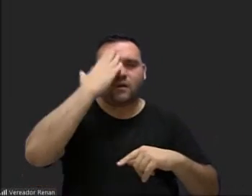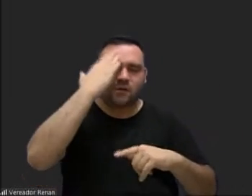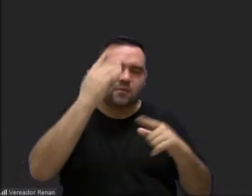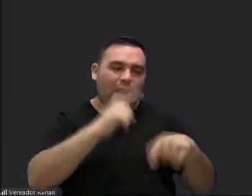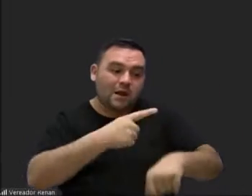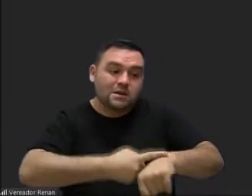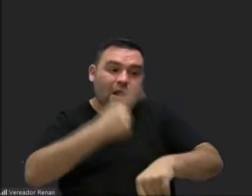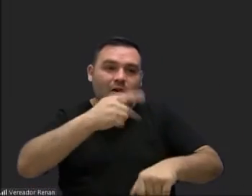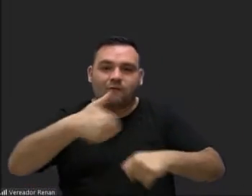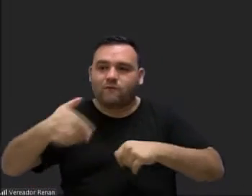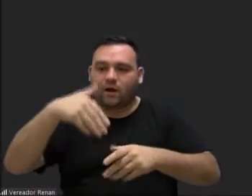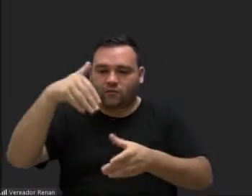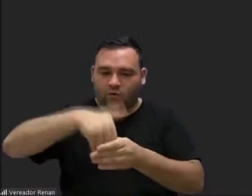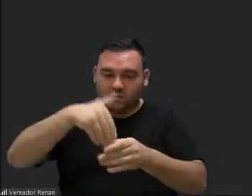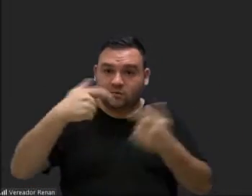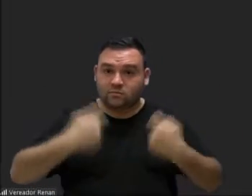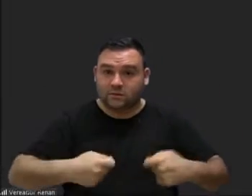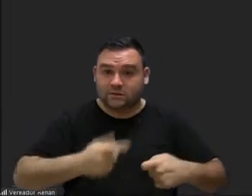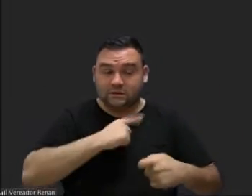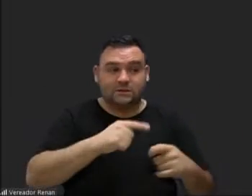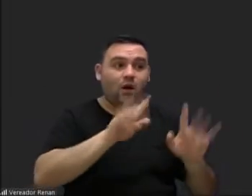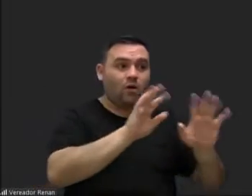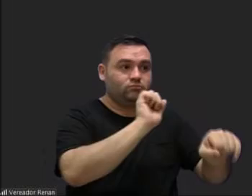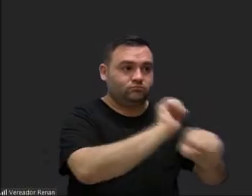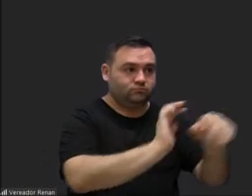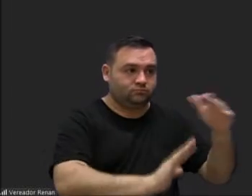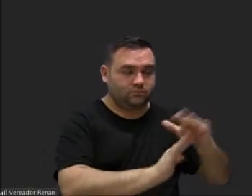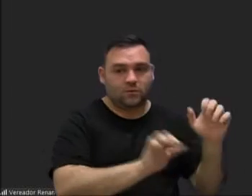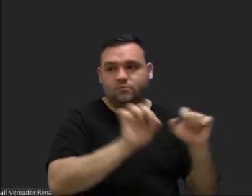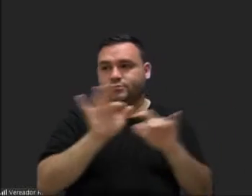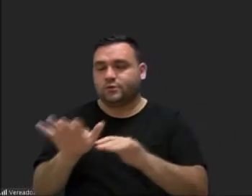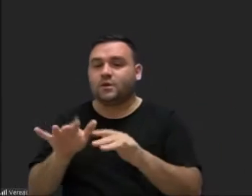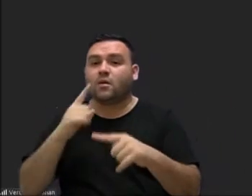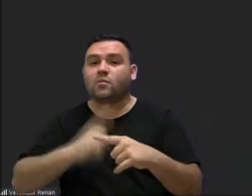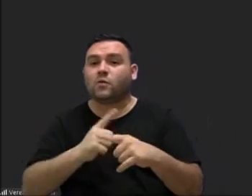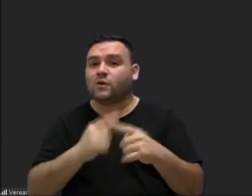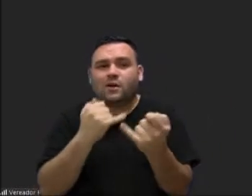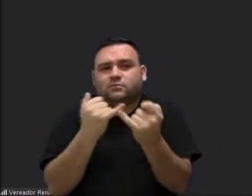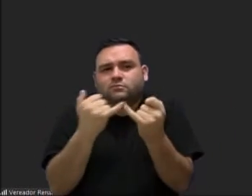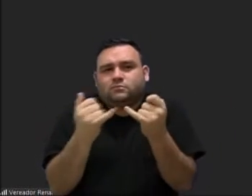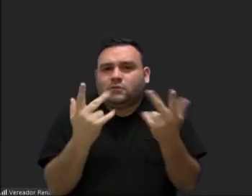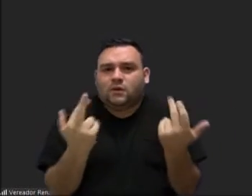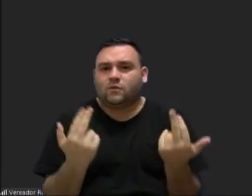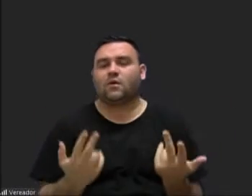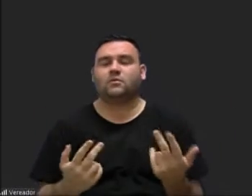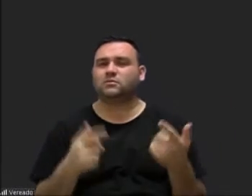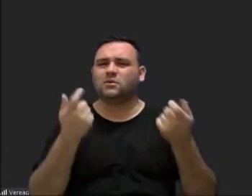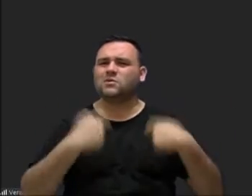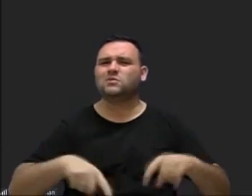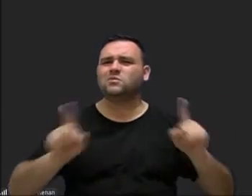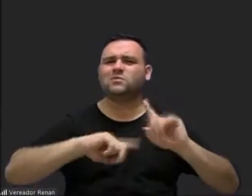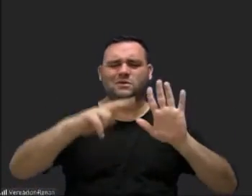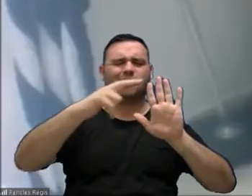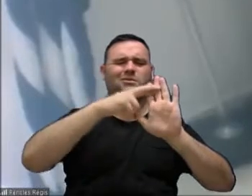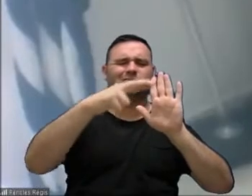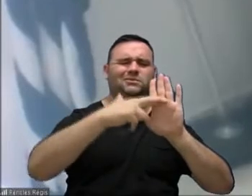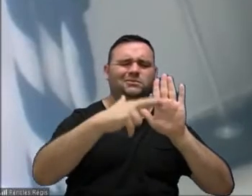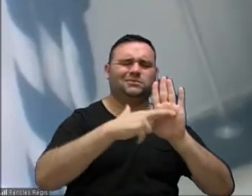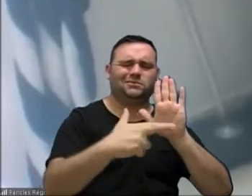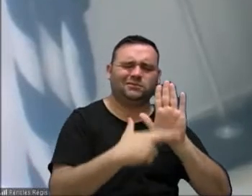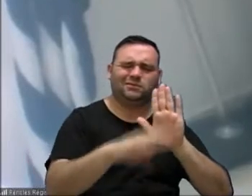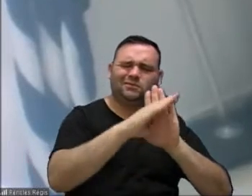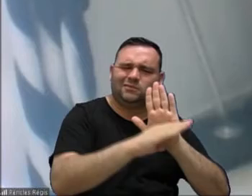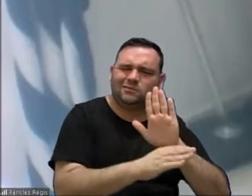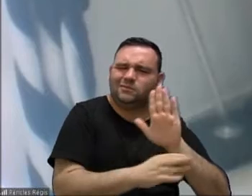que na hora que vai votar ele tem que se deslocar até o gabinete é por semelhança então não precisa ter um regimento para